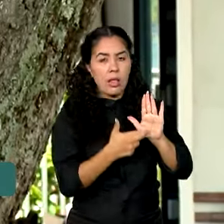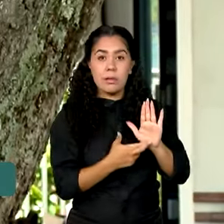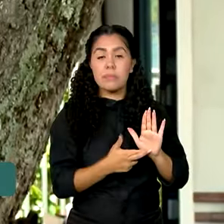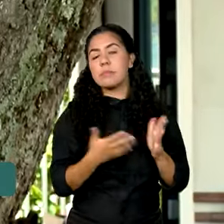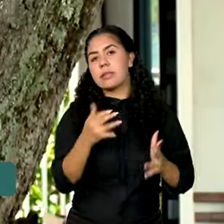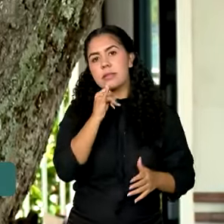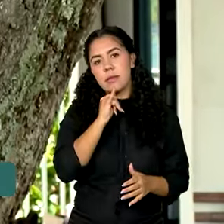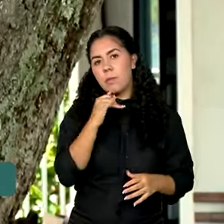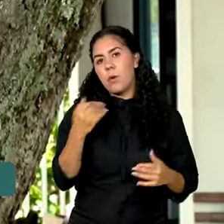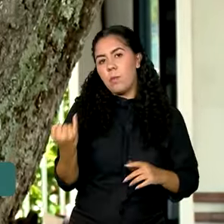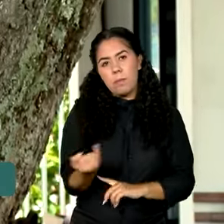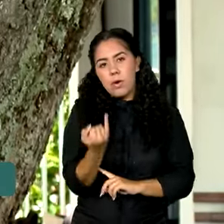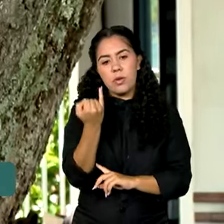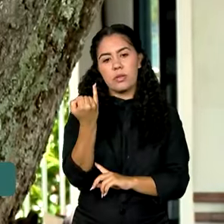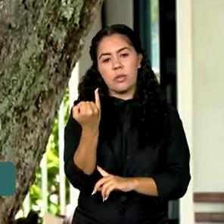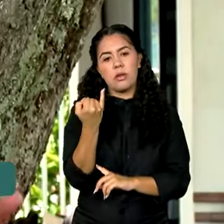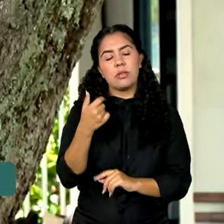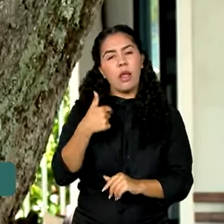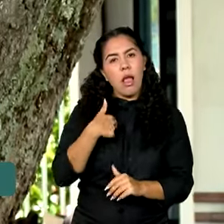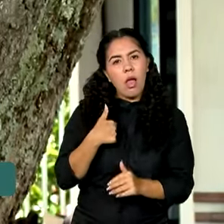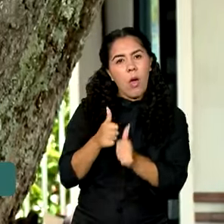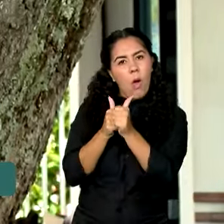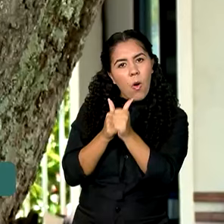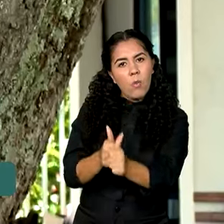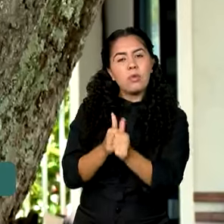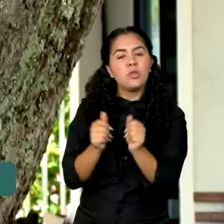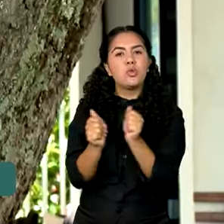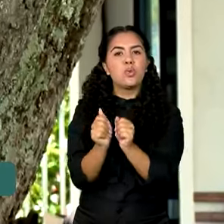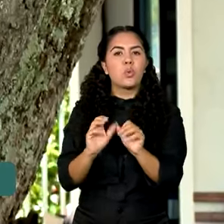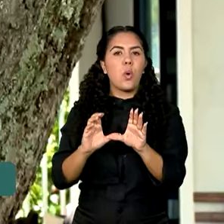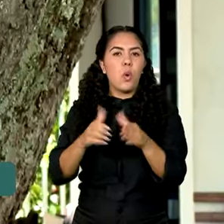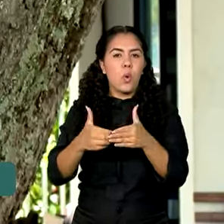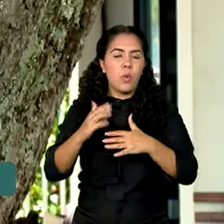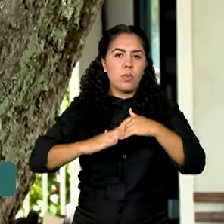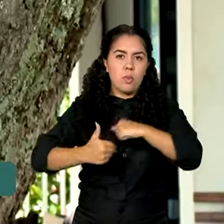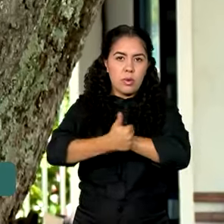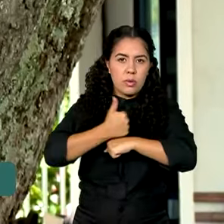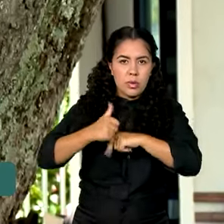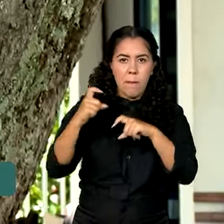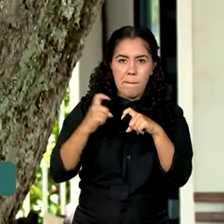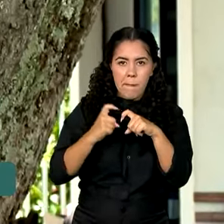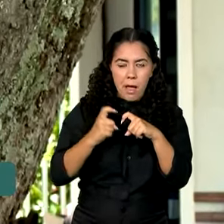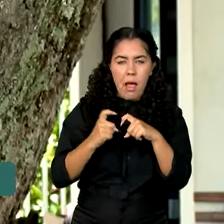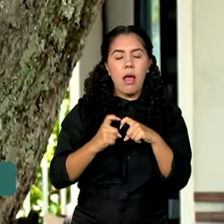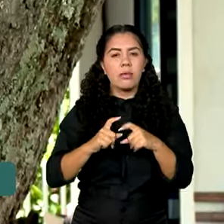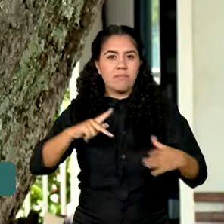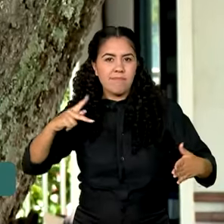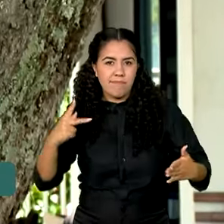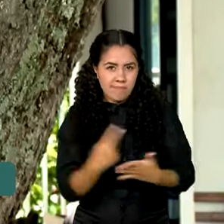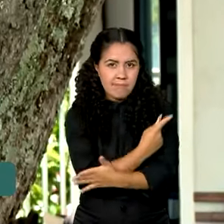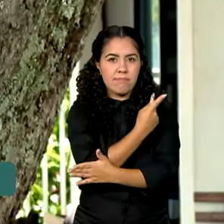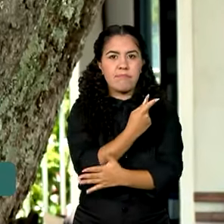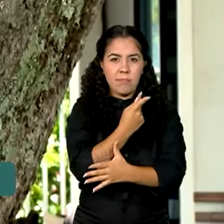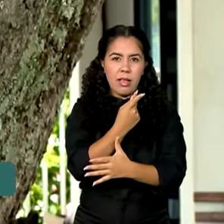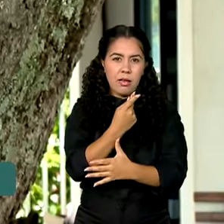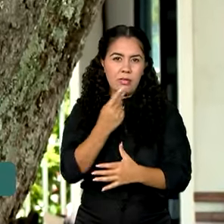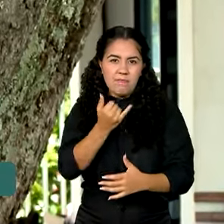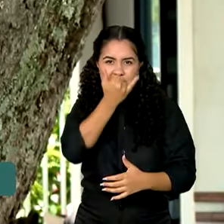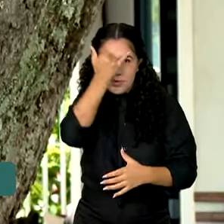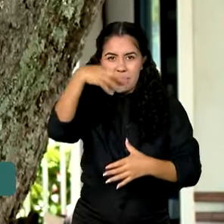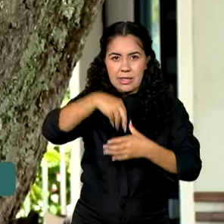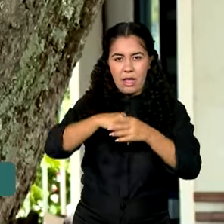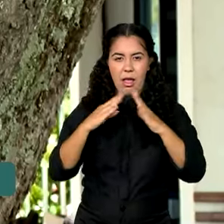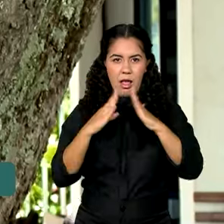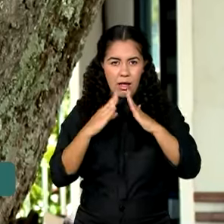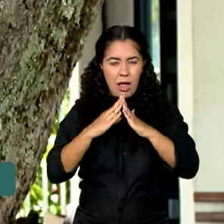Importante, eu tenho acompanhado junto com a equipe médica desde quando aconteceu o acidente doméstico. O